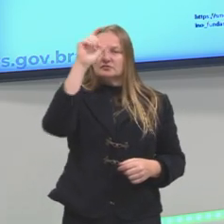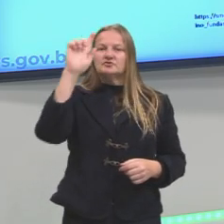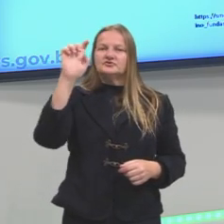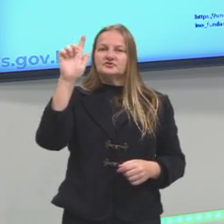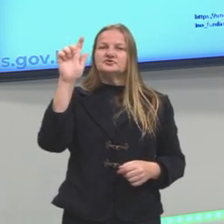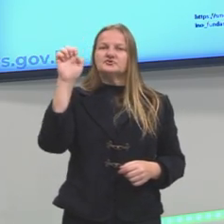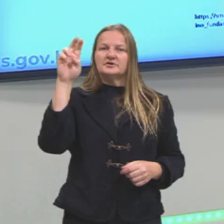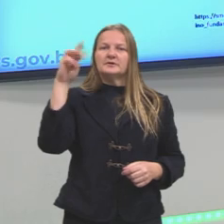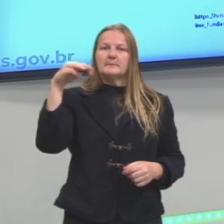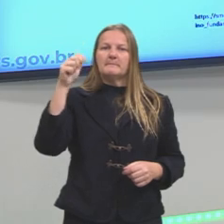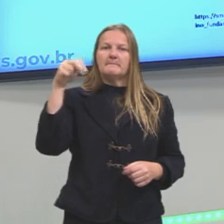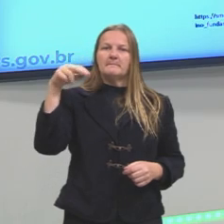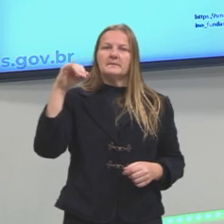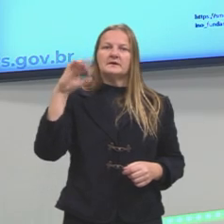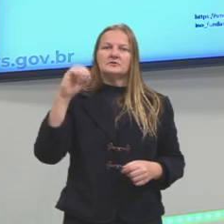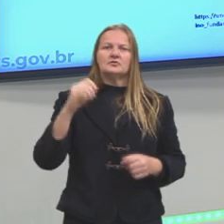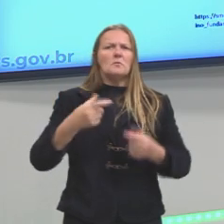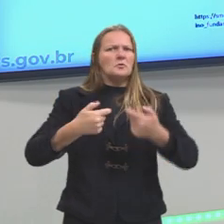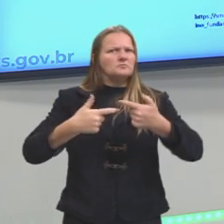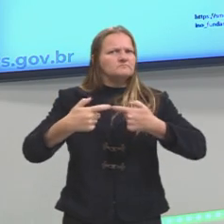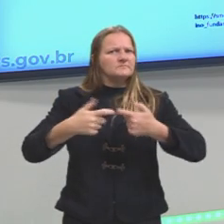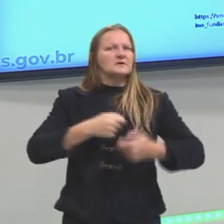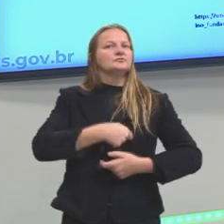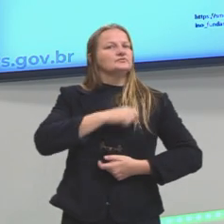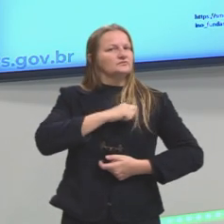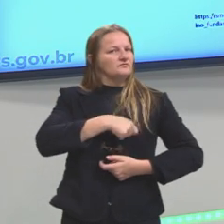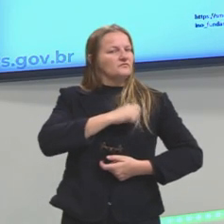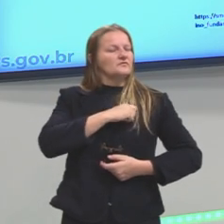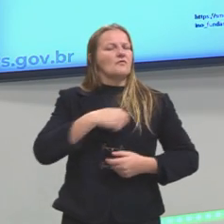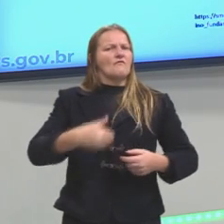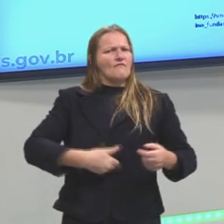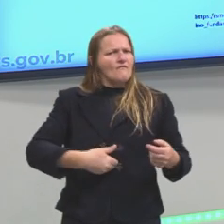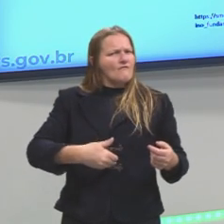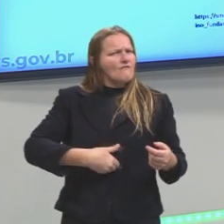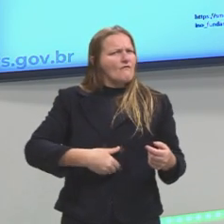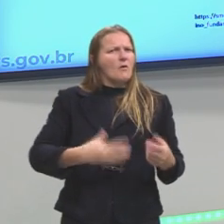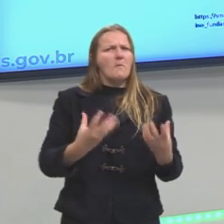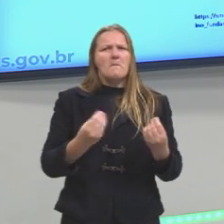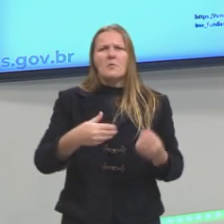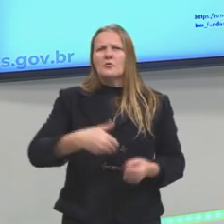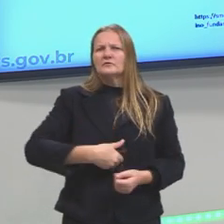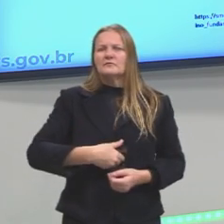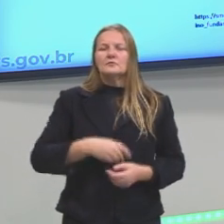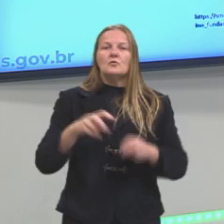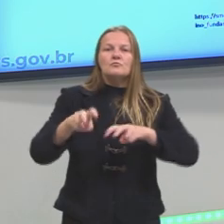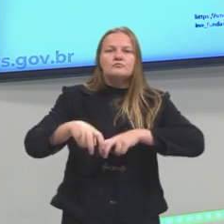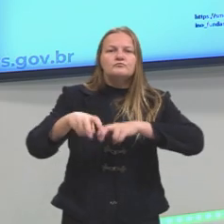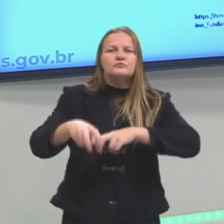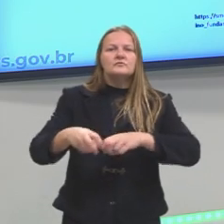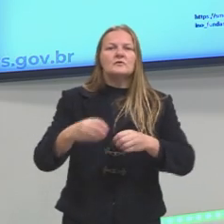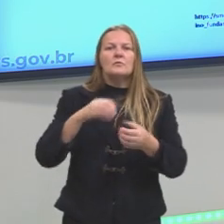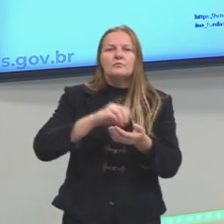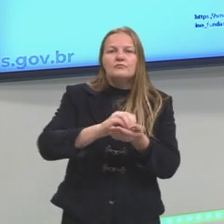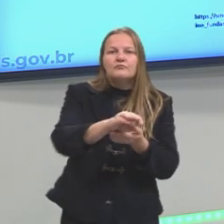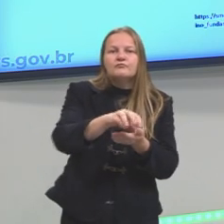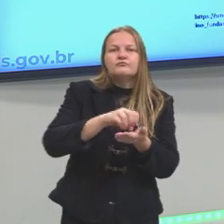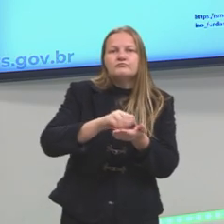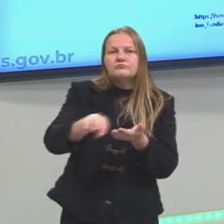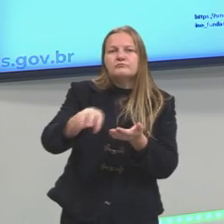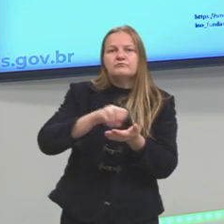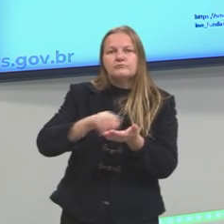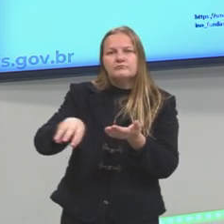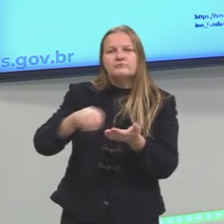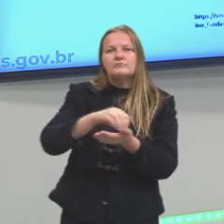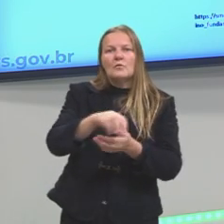processo aqui também a muita guerra civil EA fome ou quando um processo de ruralização as pessoas vão para o campo chamado